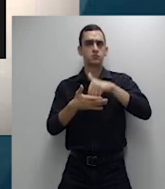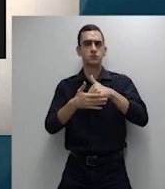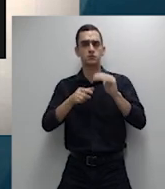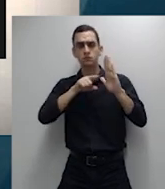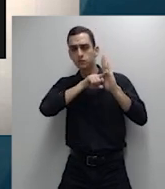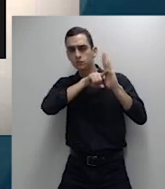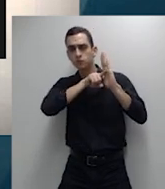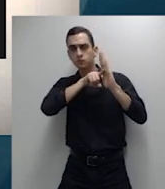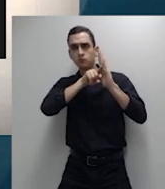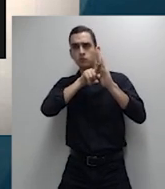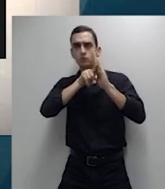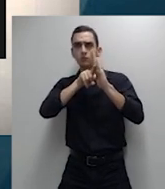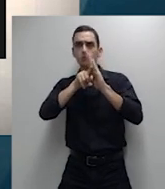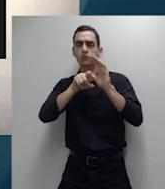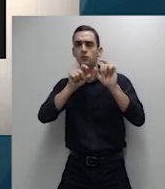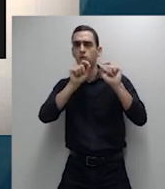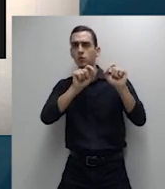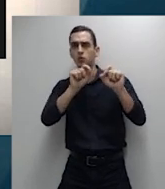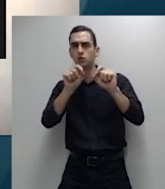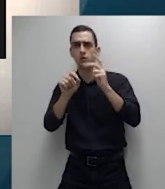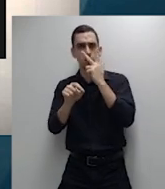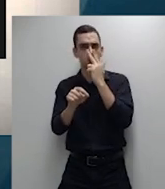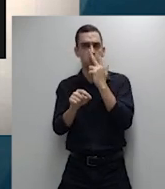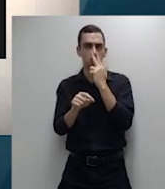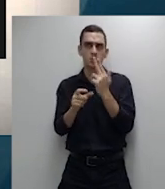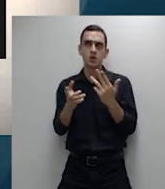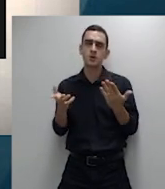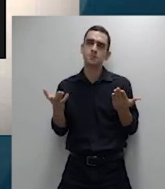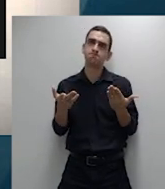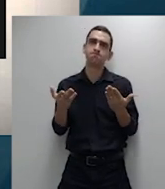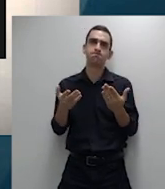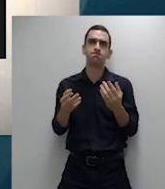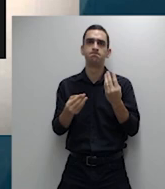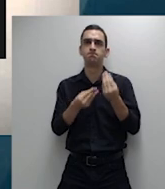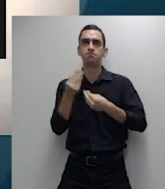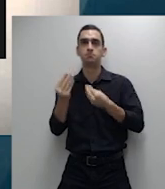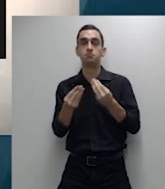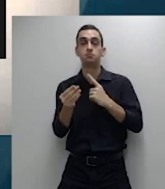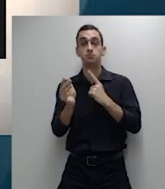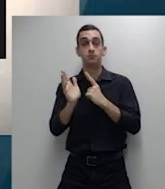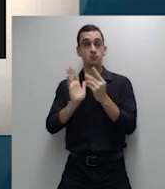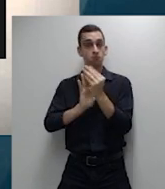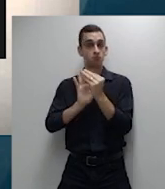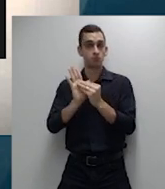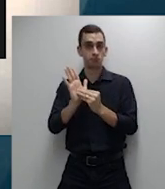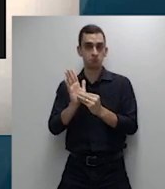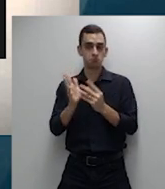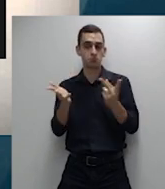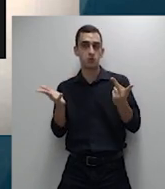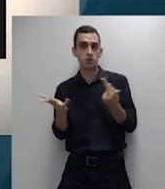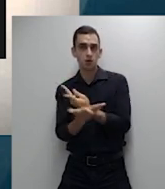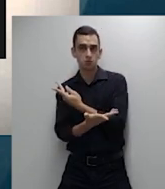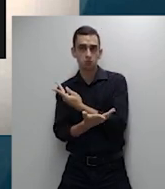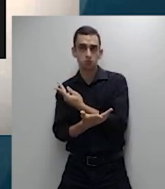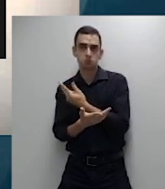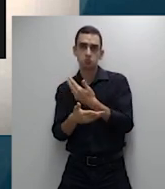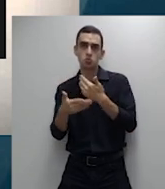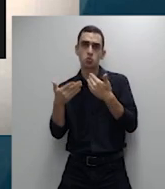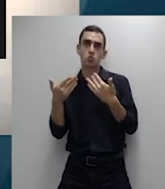não não não me pareceu presente a qualquer ironia que pudesse